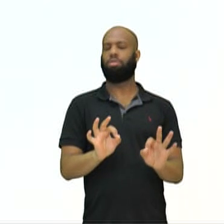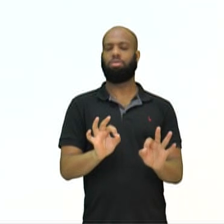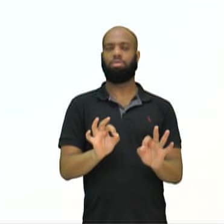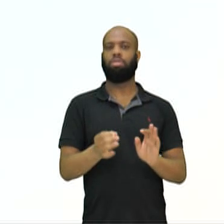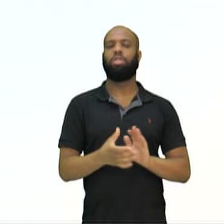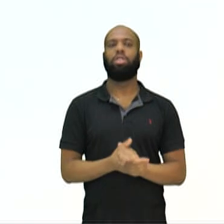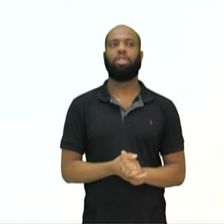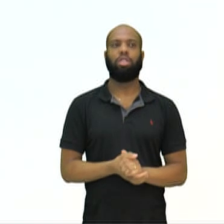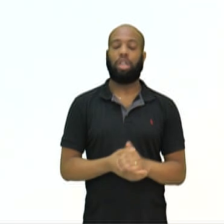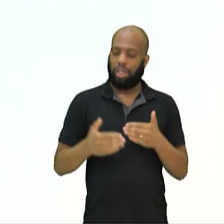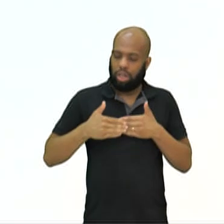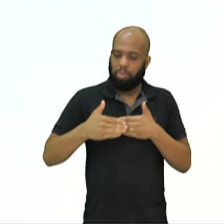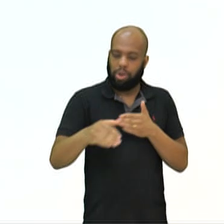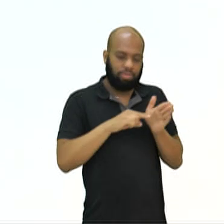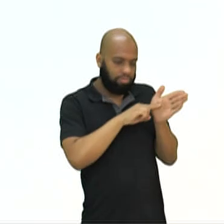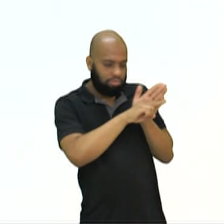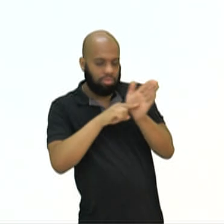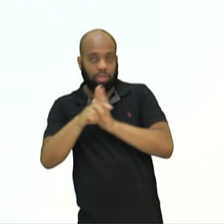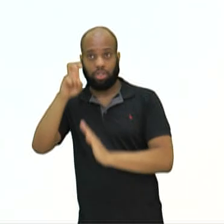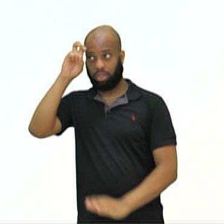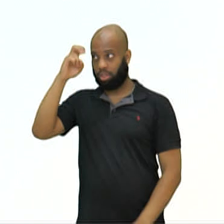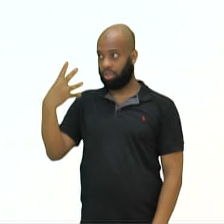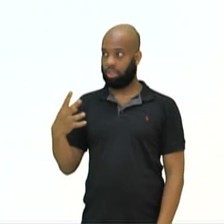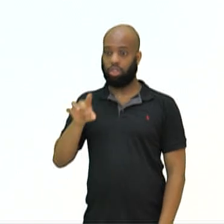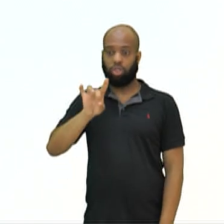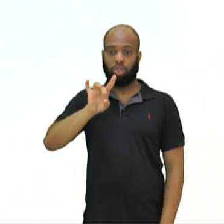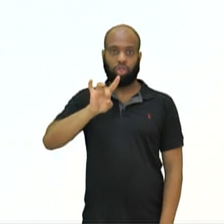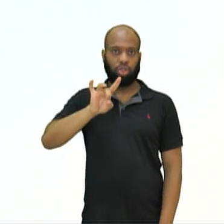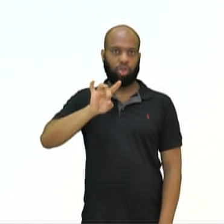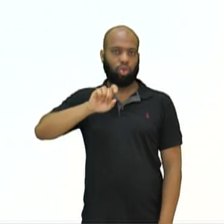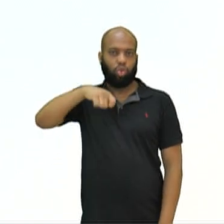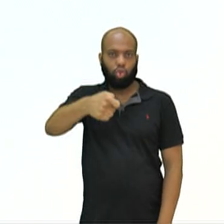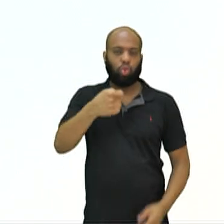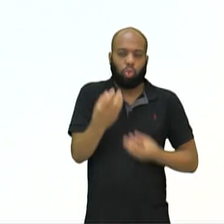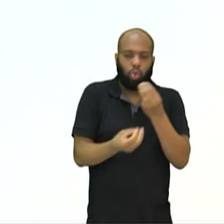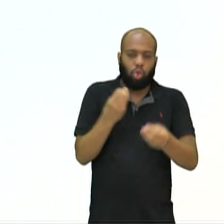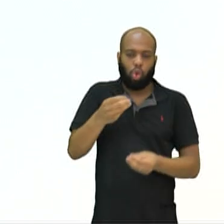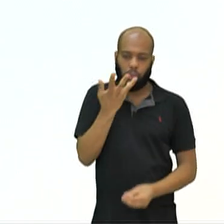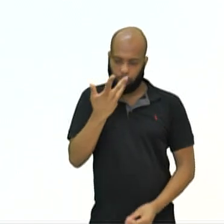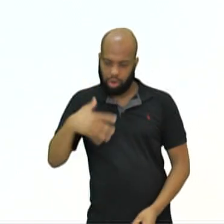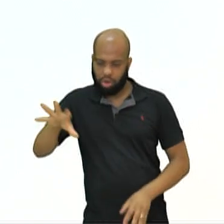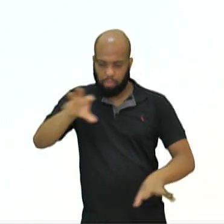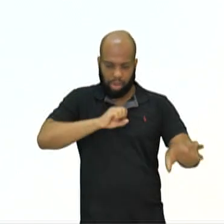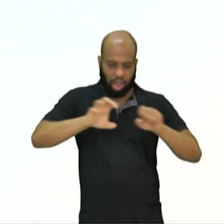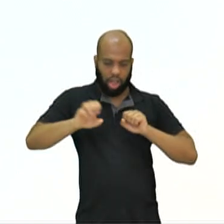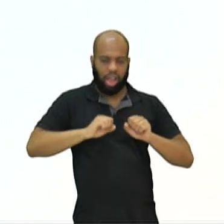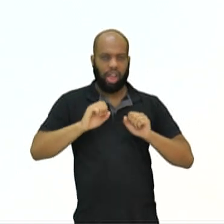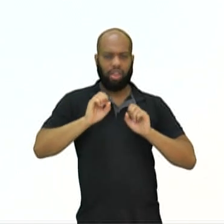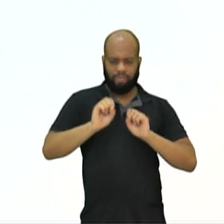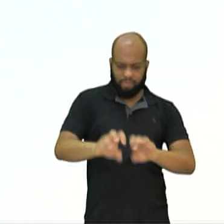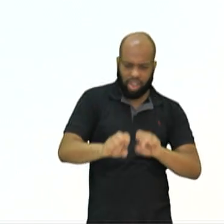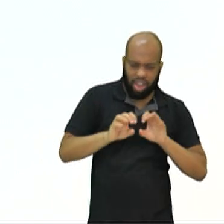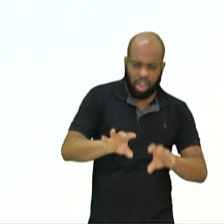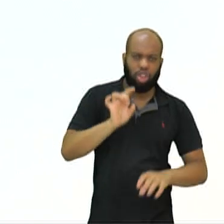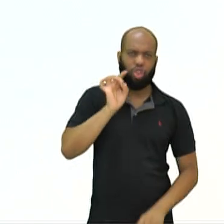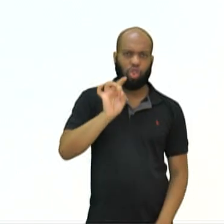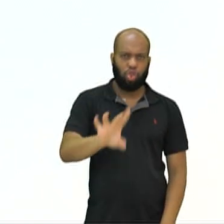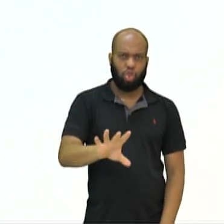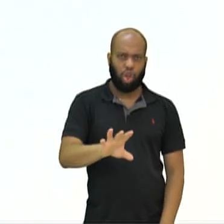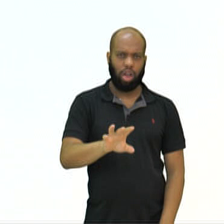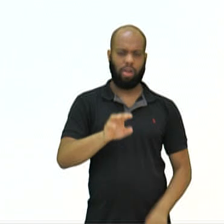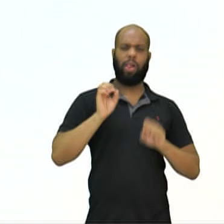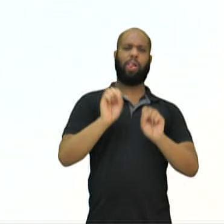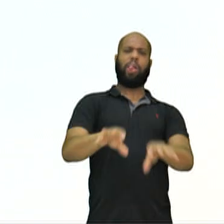A partir das pesquisas de Jean Piaget sobre a aquisição do conhecimento, percebemos que a educação não é apenas transmissão de conhecimentos,